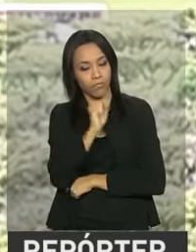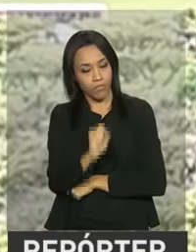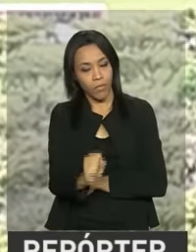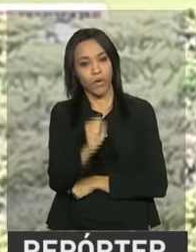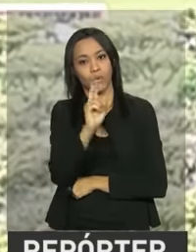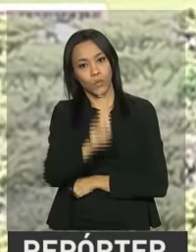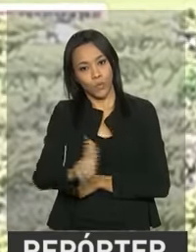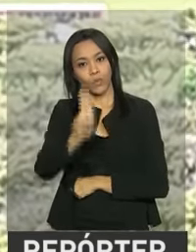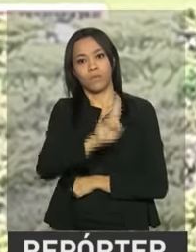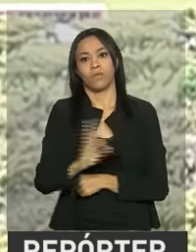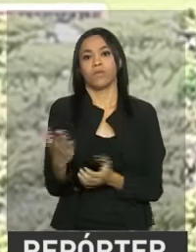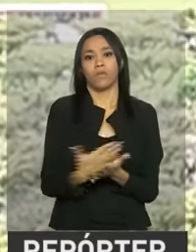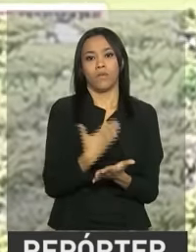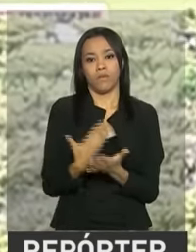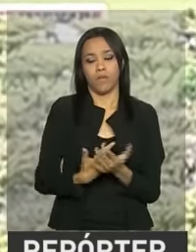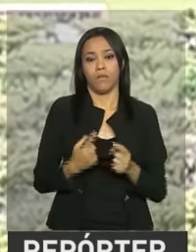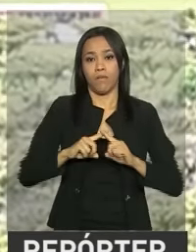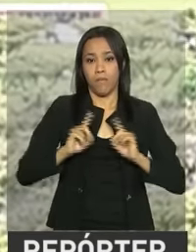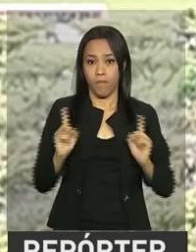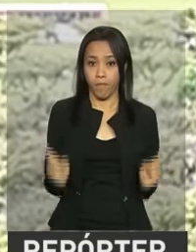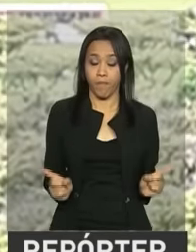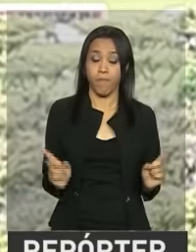utilizar o material. Mas também